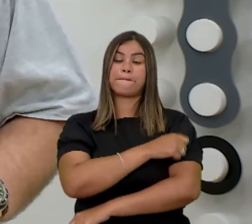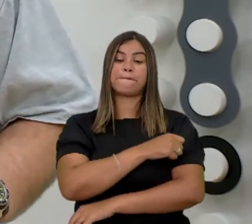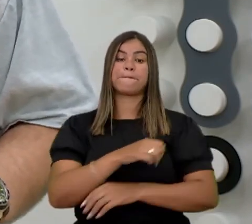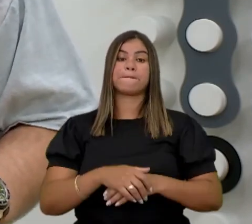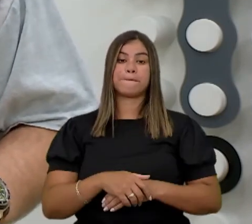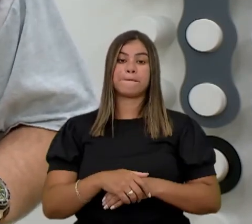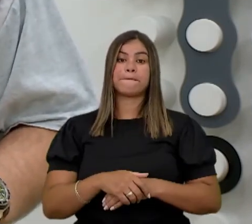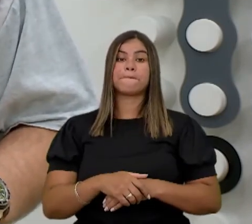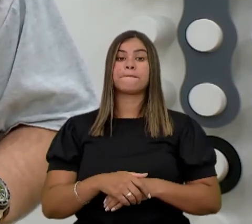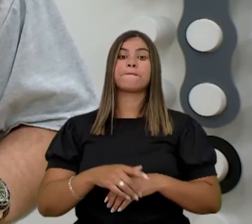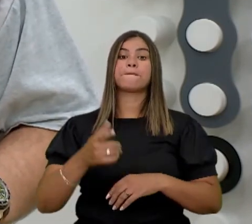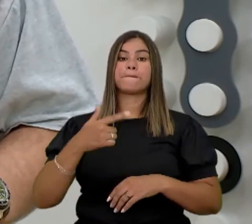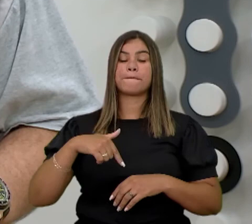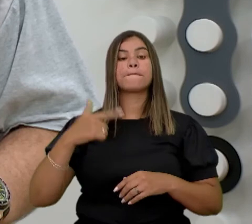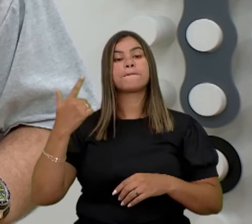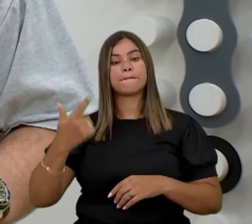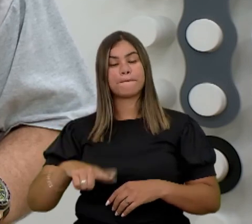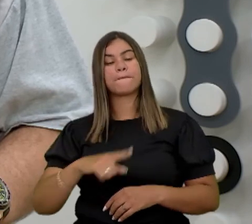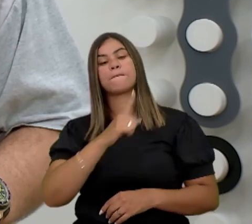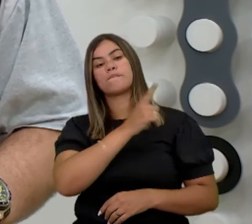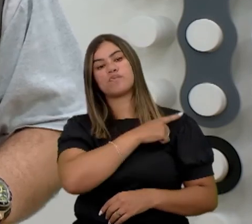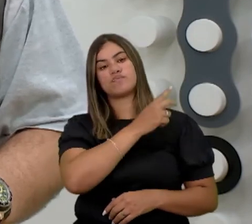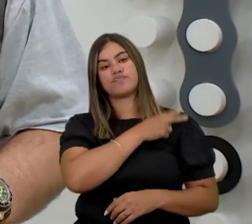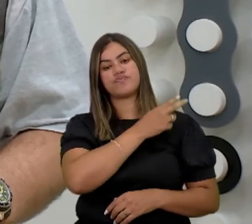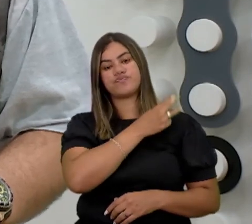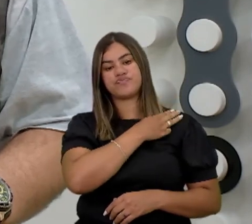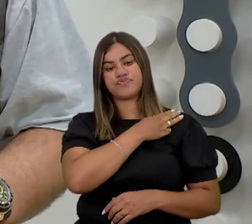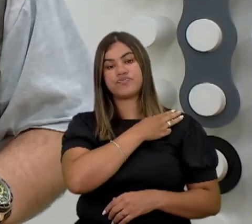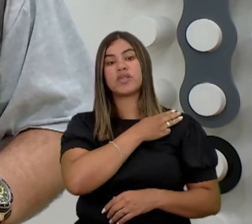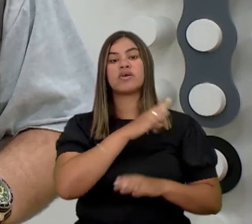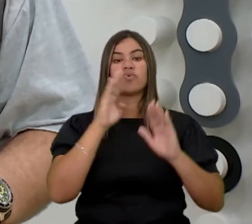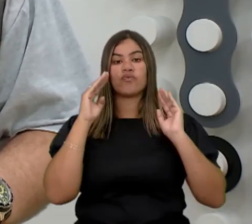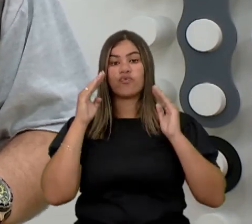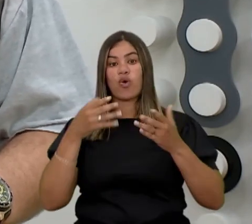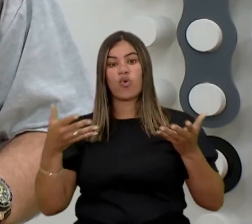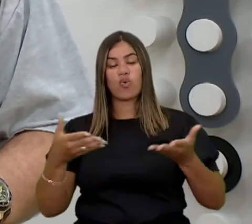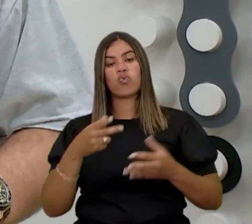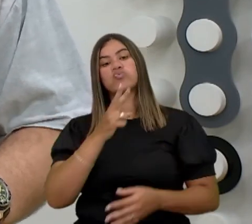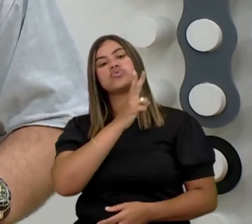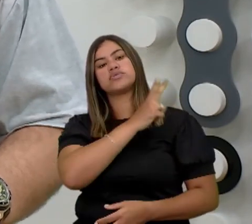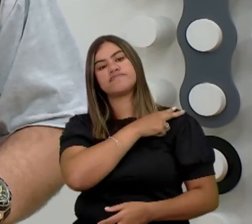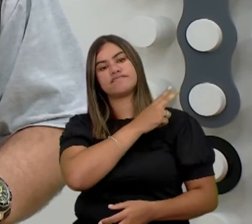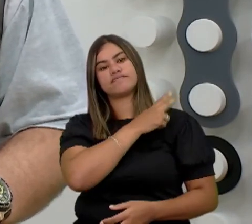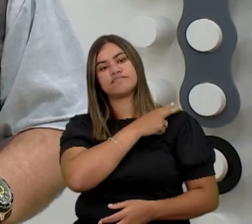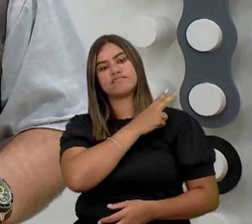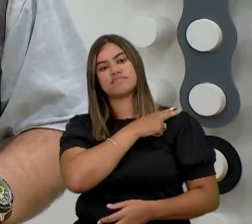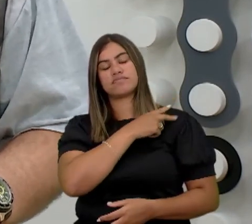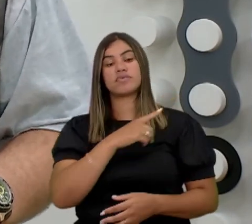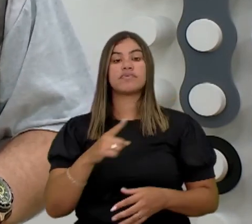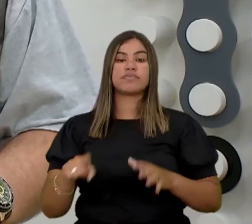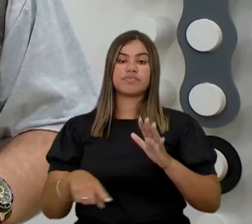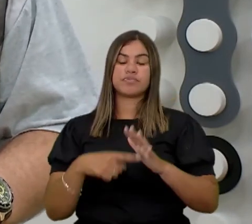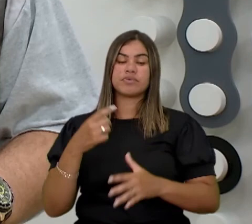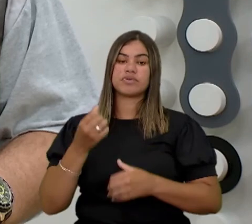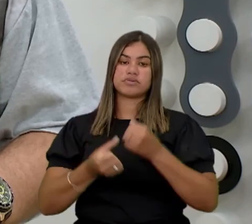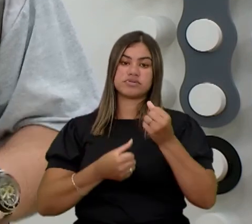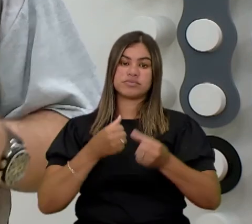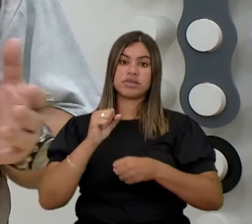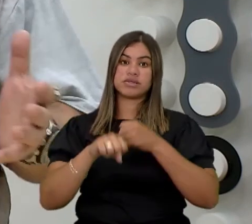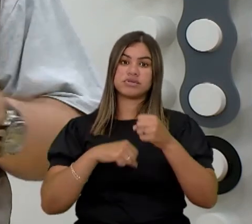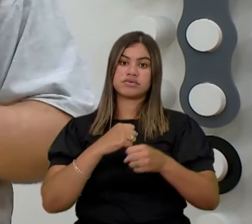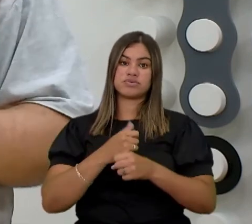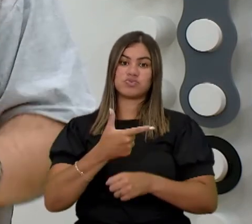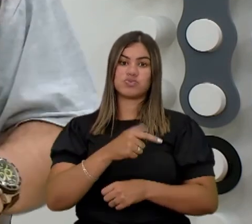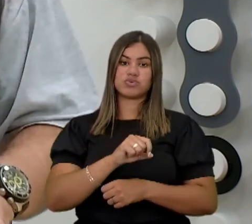novo ensino médio, especificamente para a segunda série do ensino médio, primeiro semestre de 2022. Então